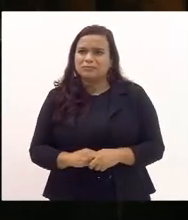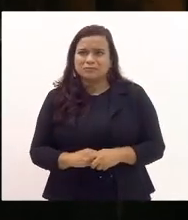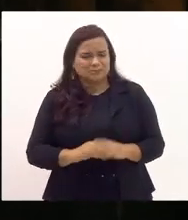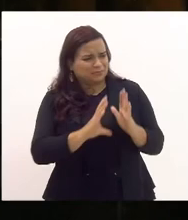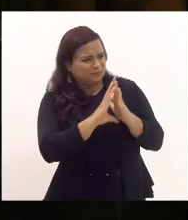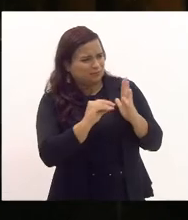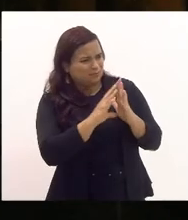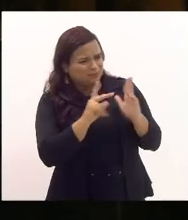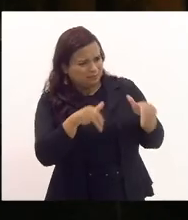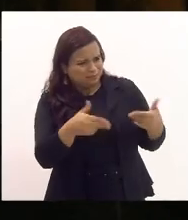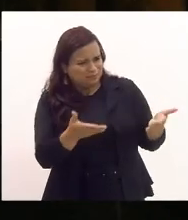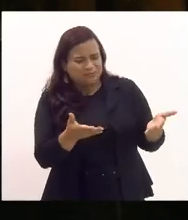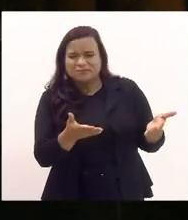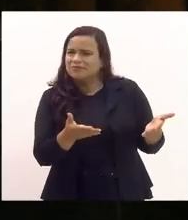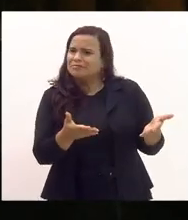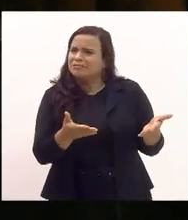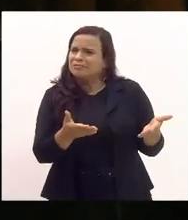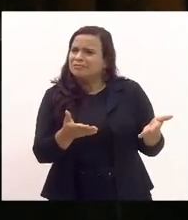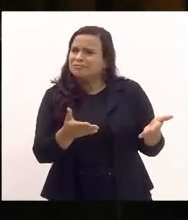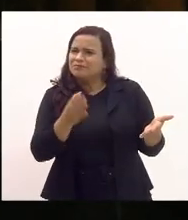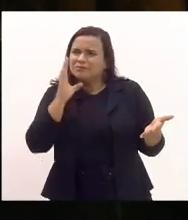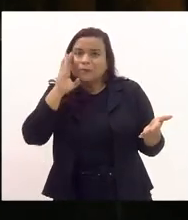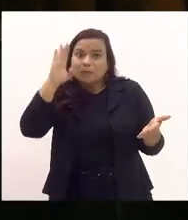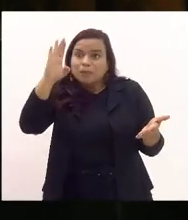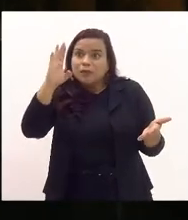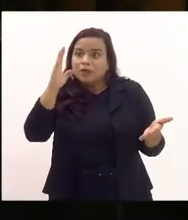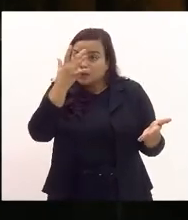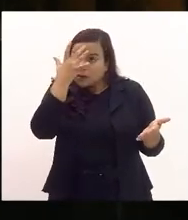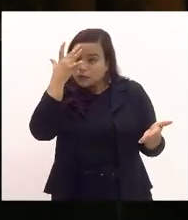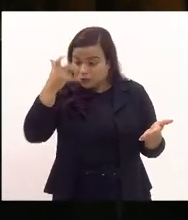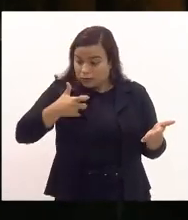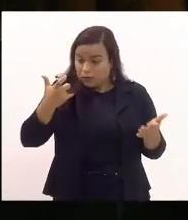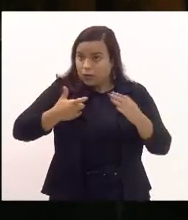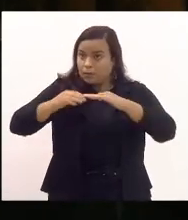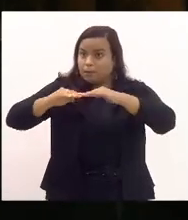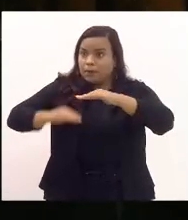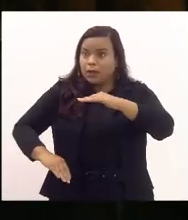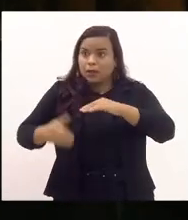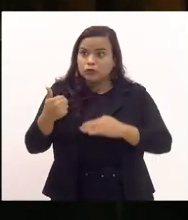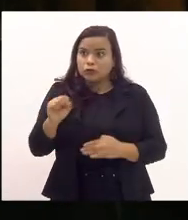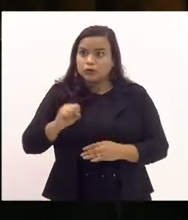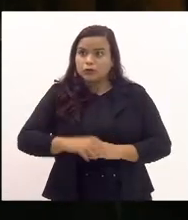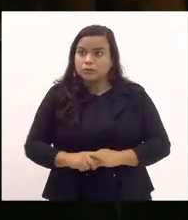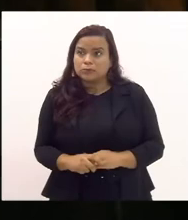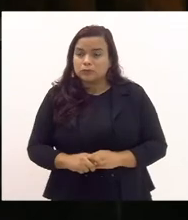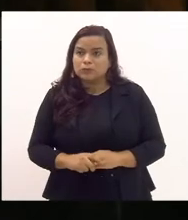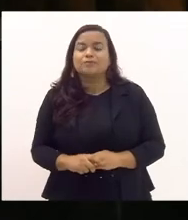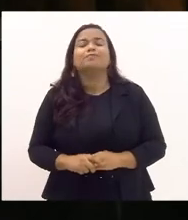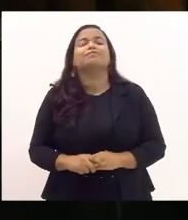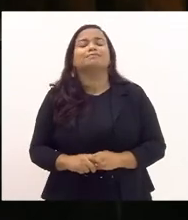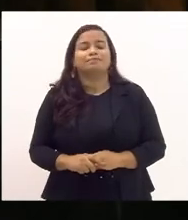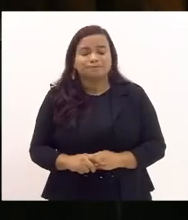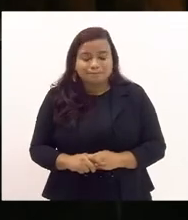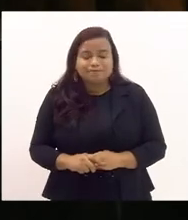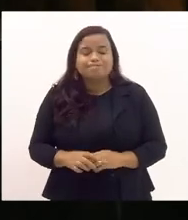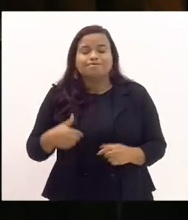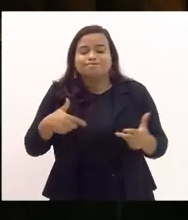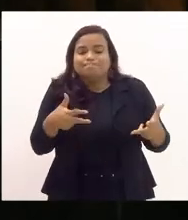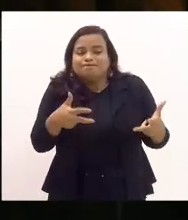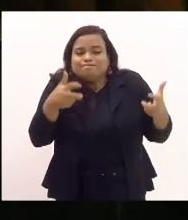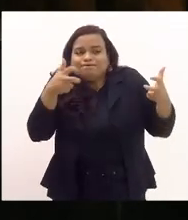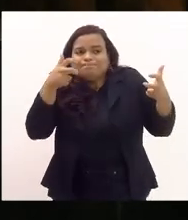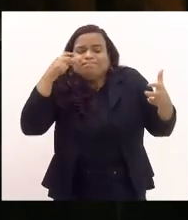esses formatos e principalmente para menores E mais uma vez eu pude entender